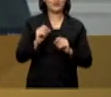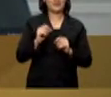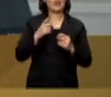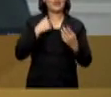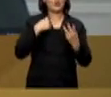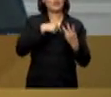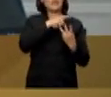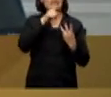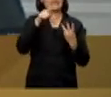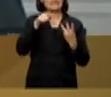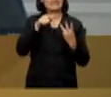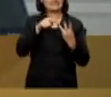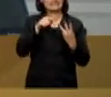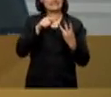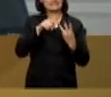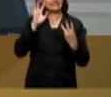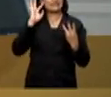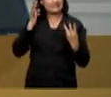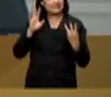quarta posição,